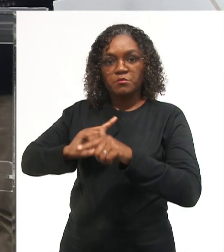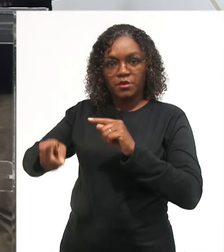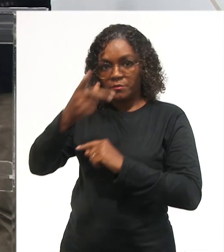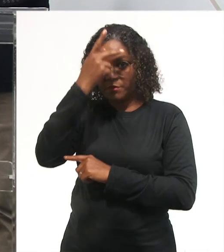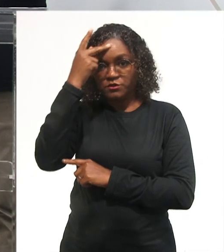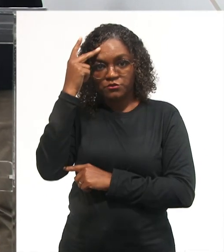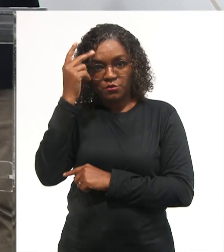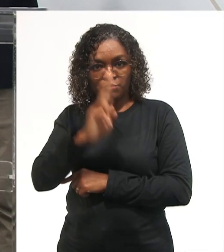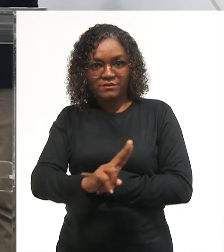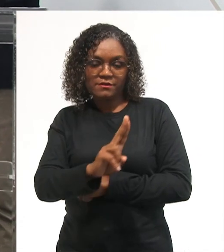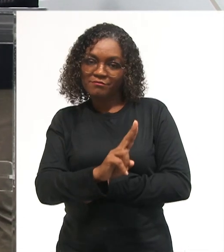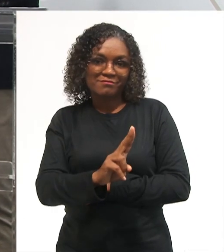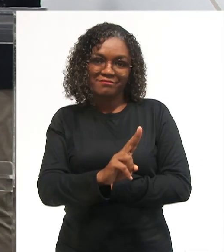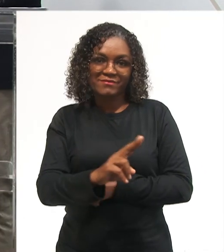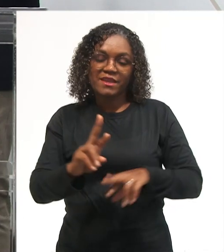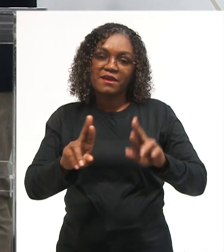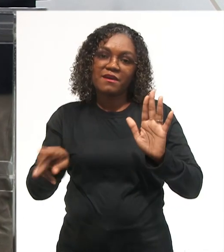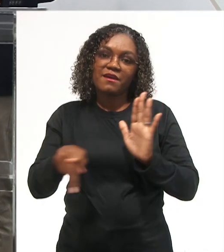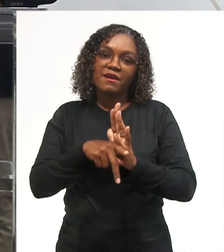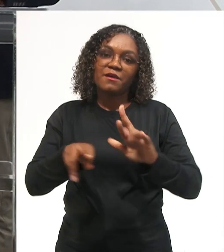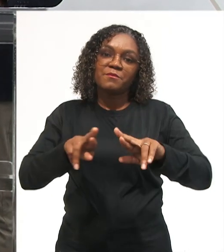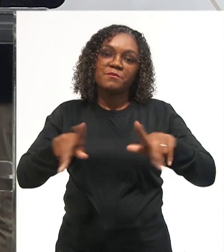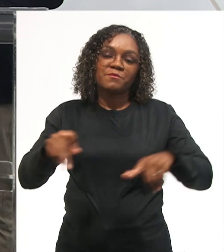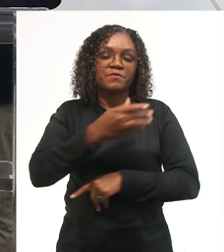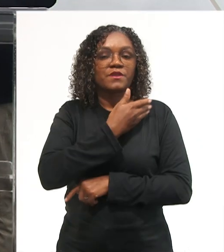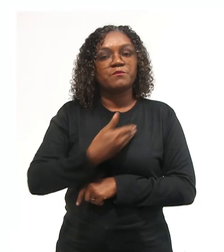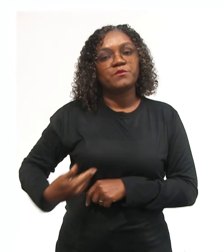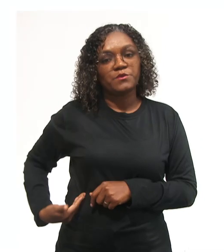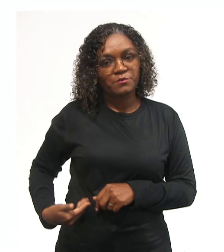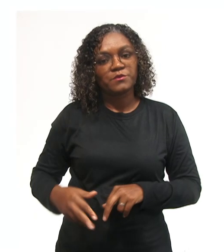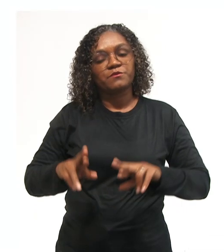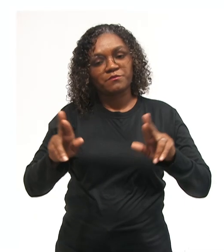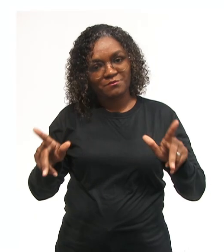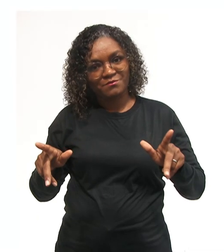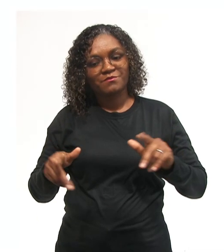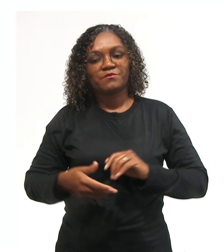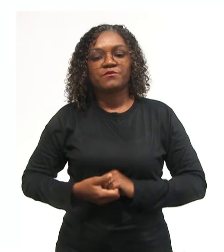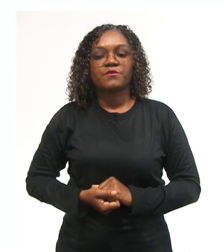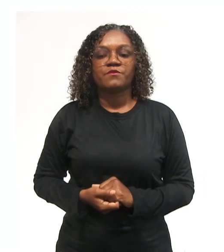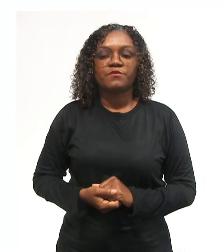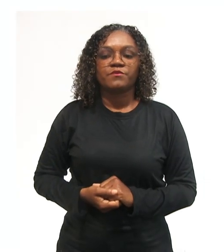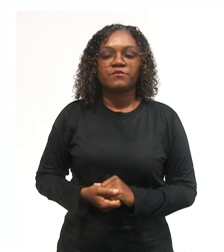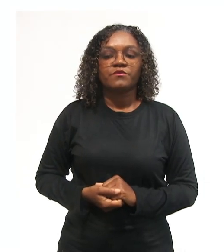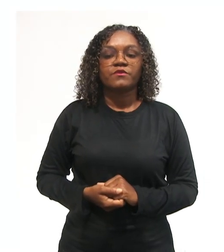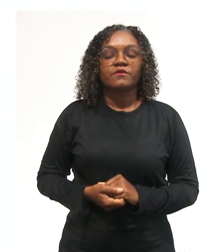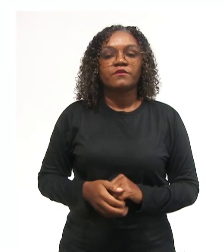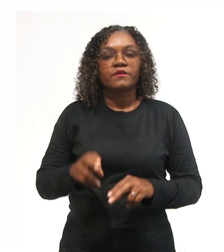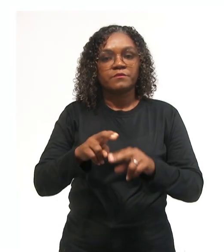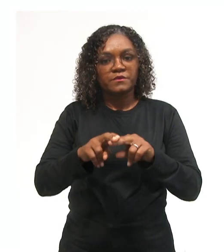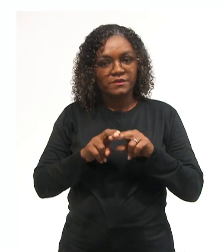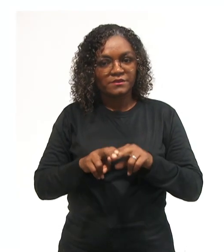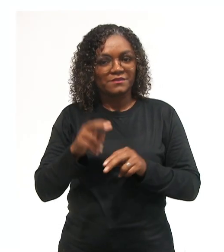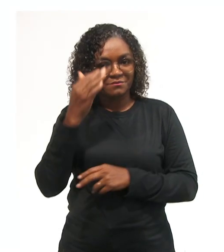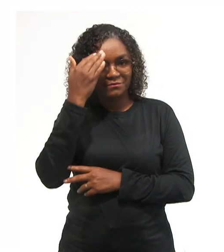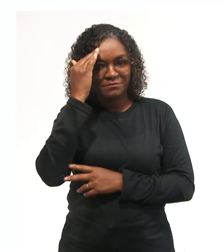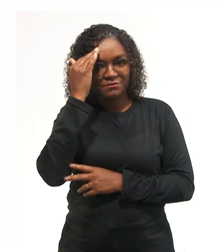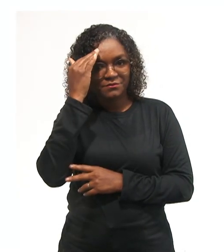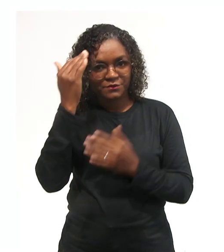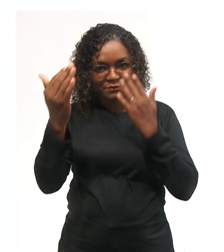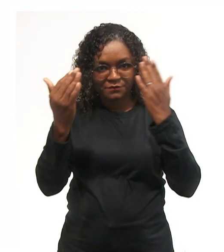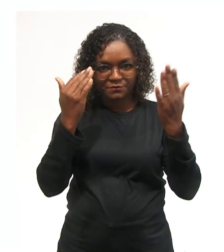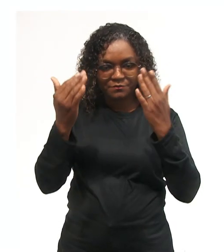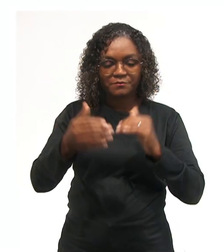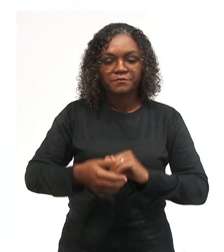Então, essa é uma das coisas que o sistema de mercado não consegue necessariamente ser efetivo. nas suas questões de troca.